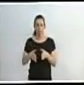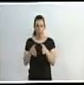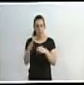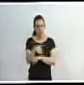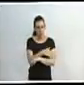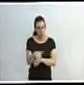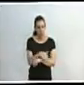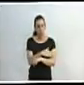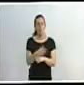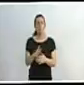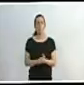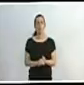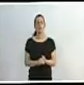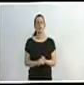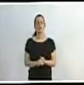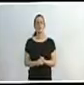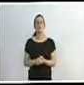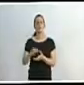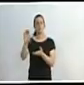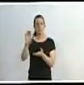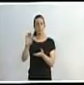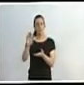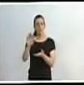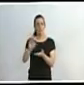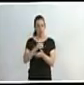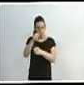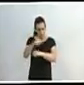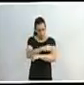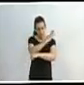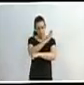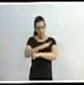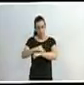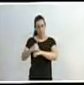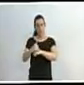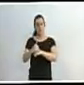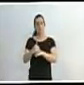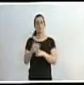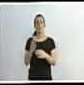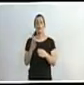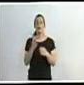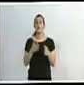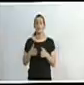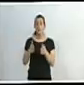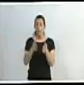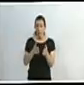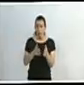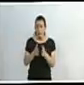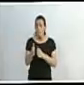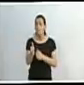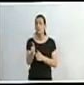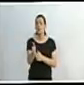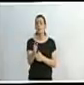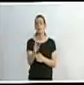receba apenas a camada asfáltica daquela rua, que dá acesso a uma região